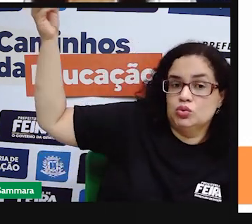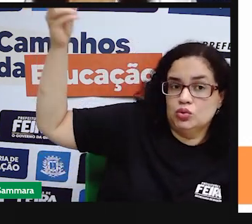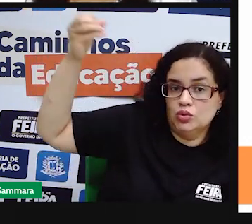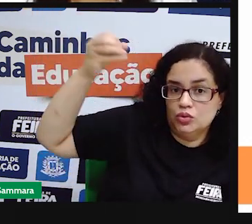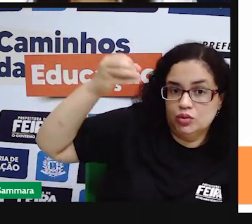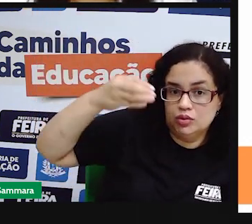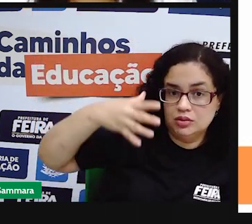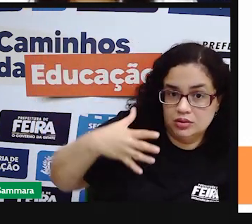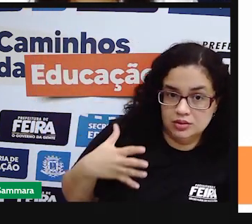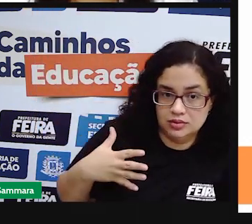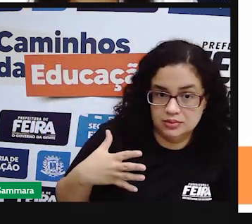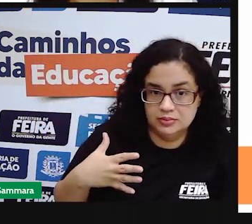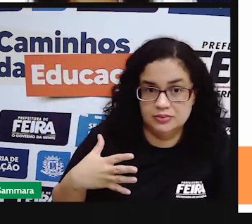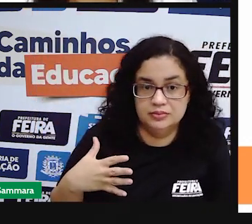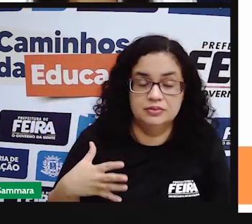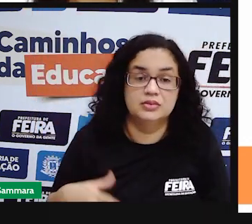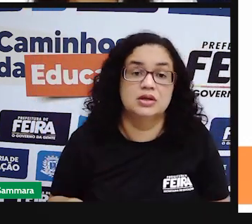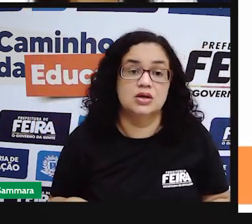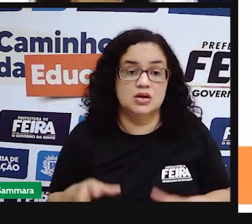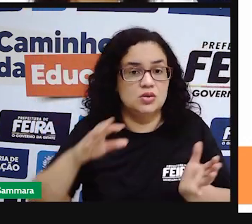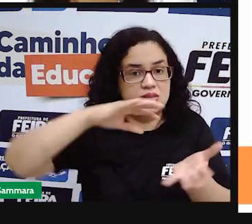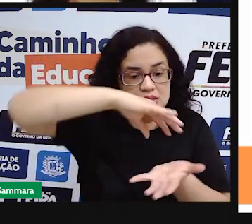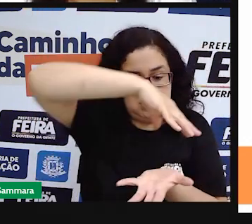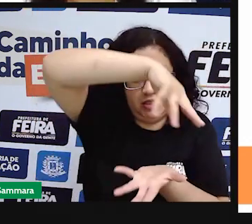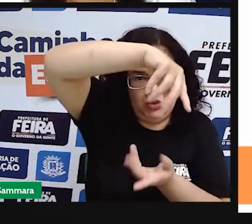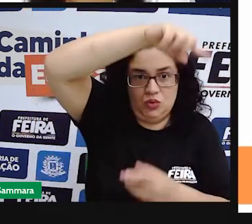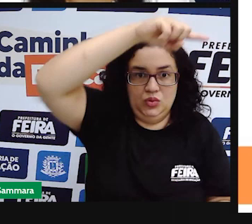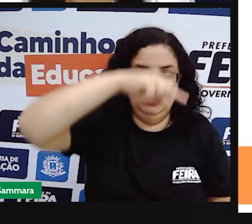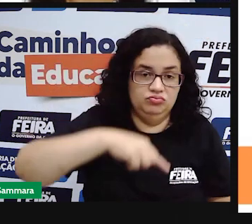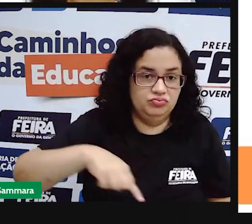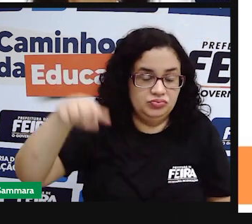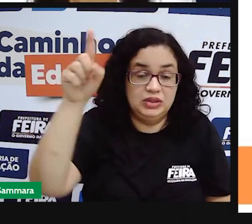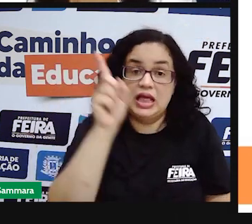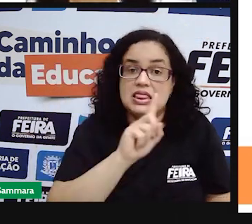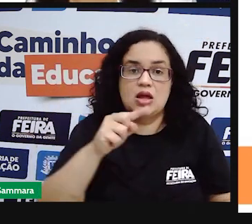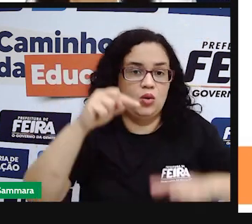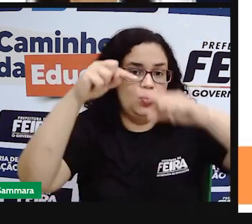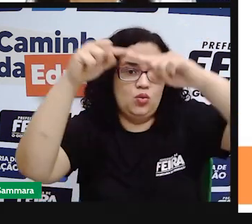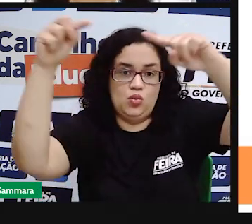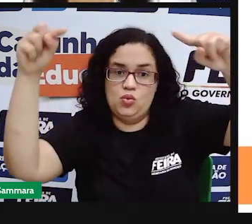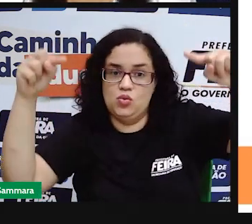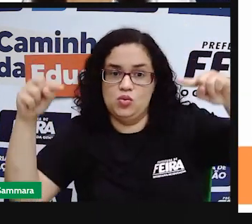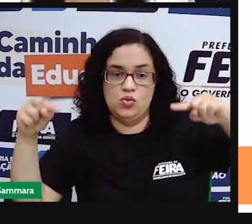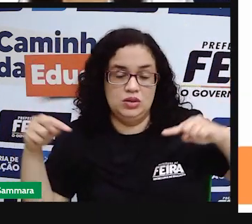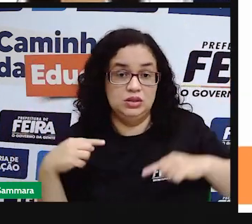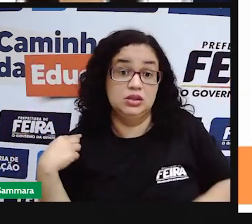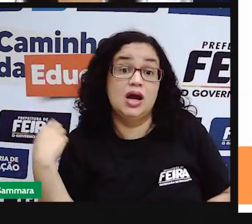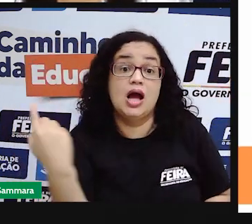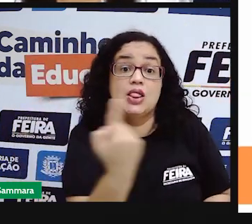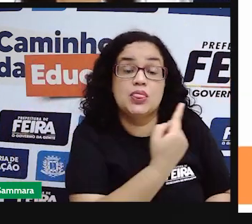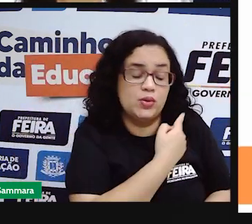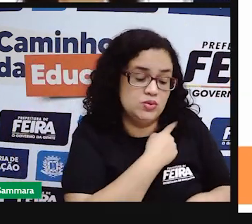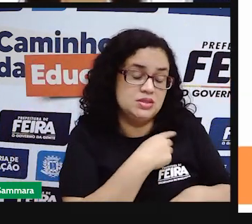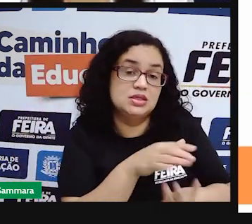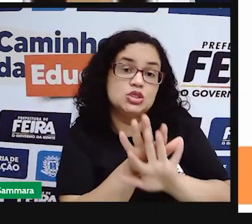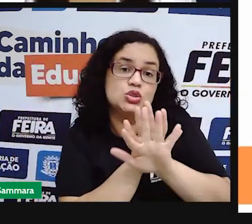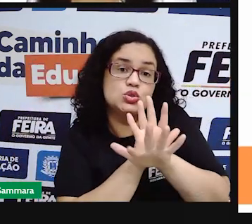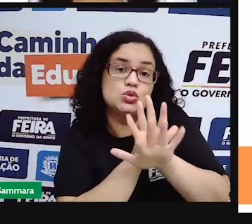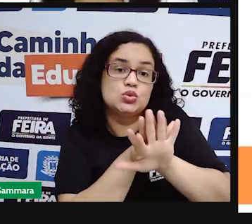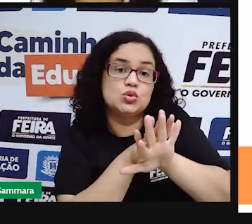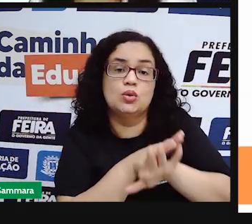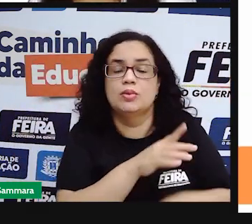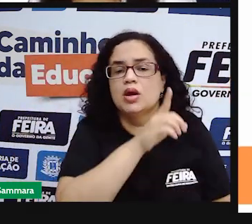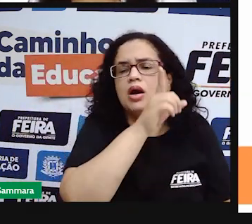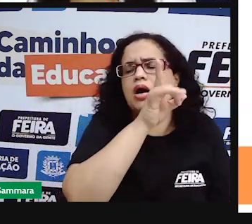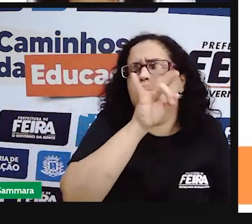um círculo e não um quadrado. E aí a gente observa aí que quando a nossa sombra, né, estamos aí à luz do dia, caminhando